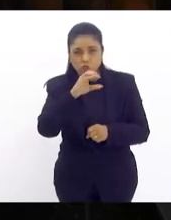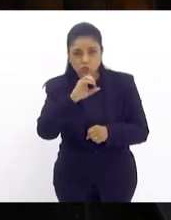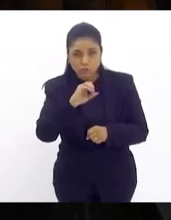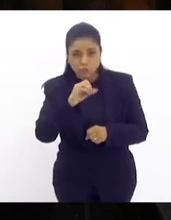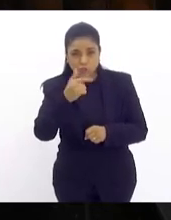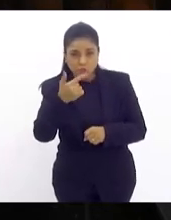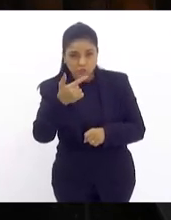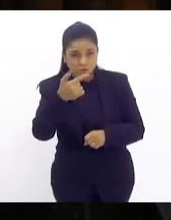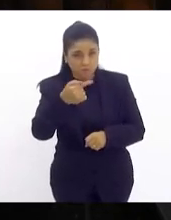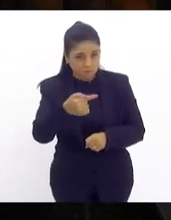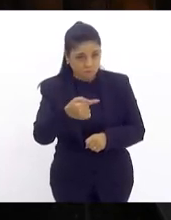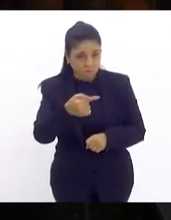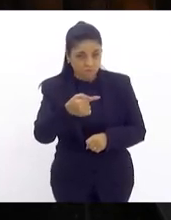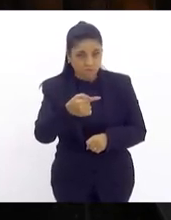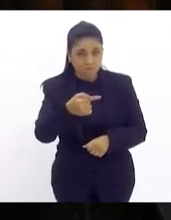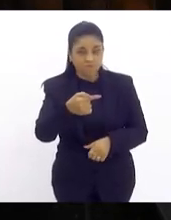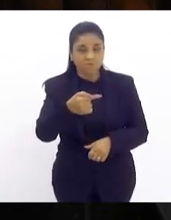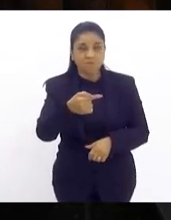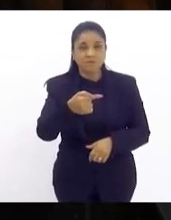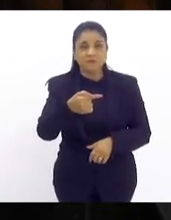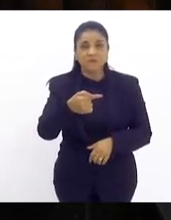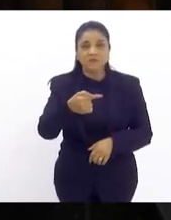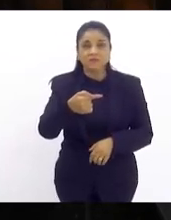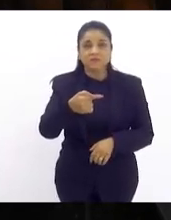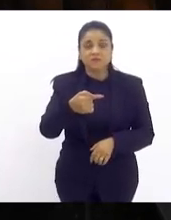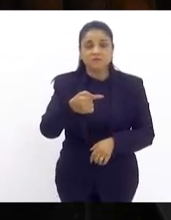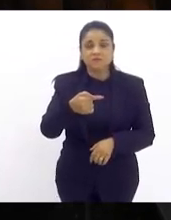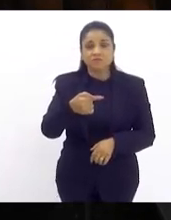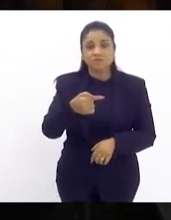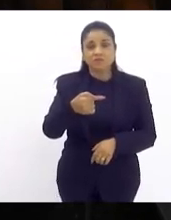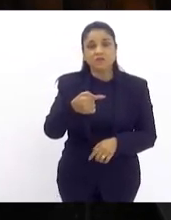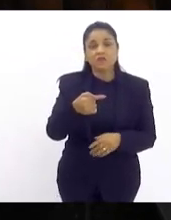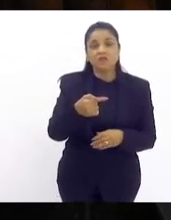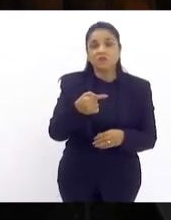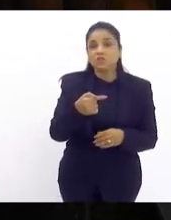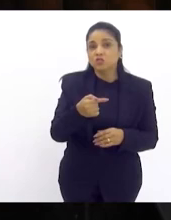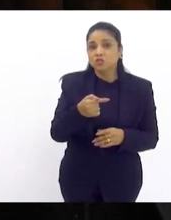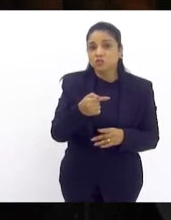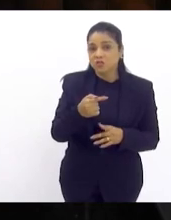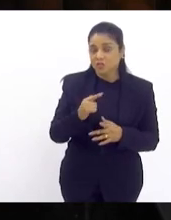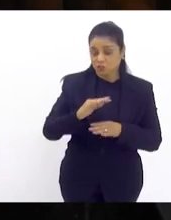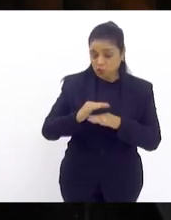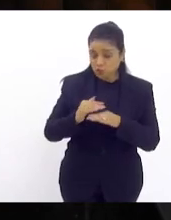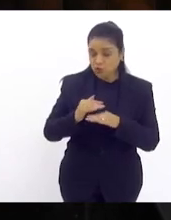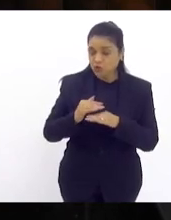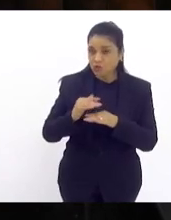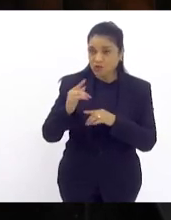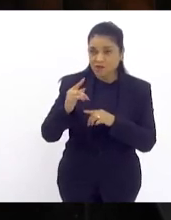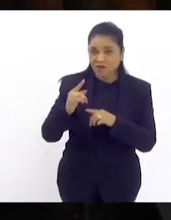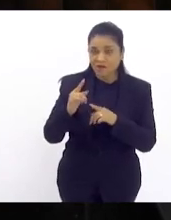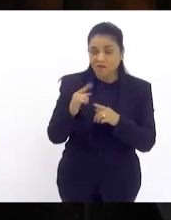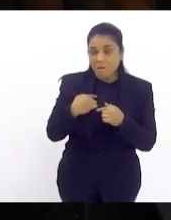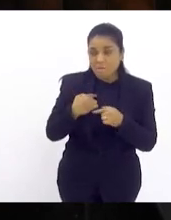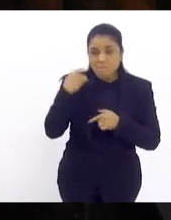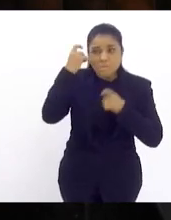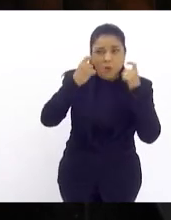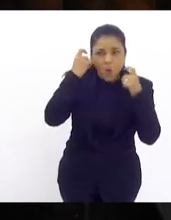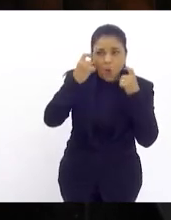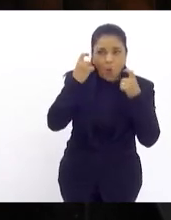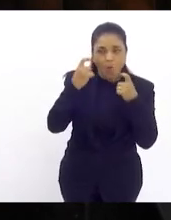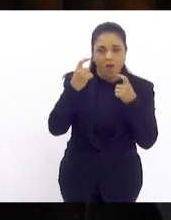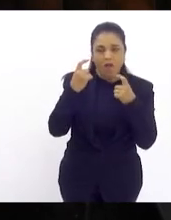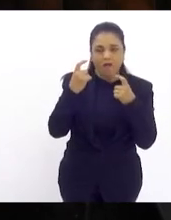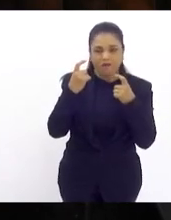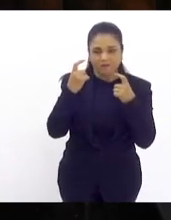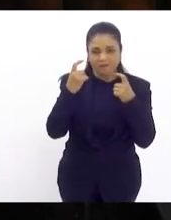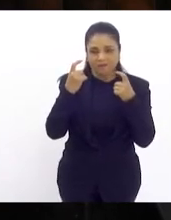dezessete sobre a vara sobe sobe né sobre a vara curta